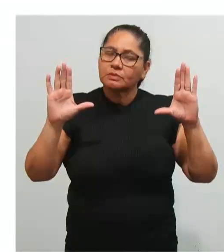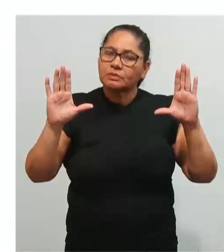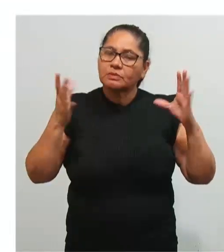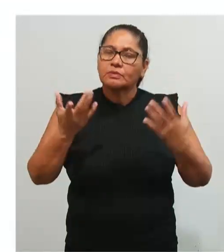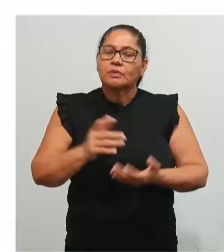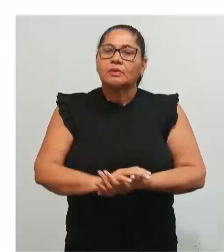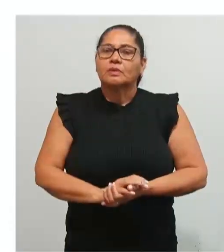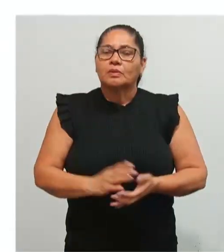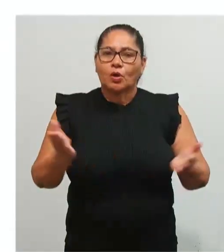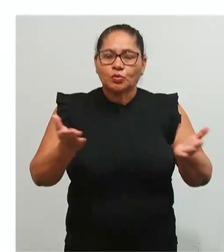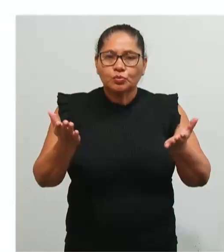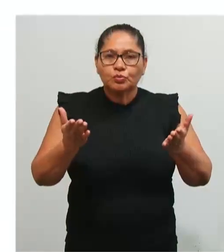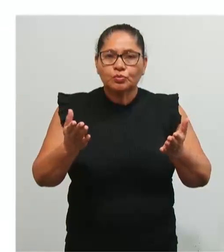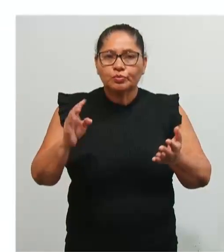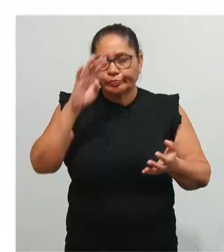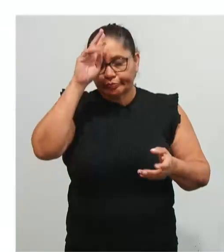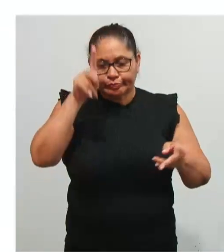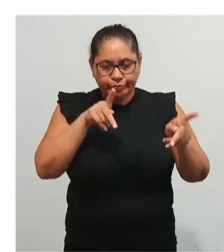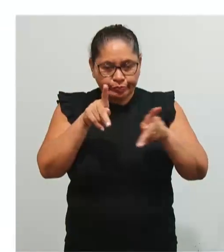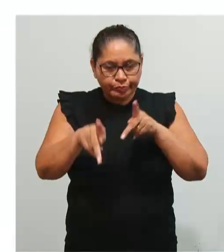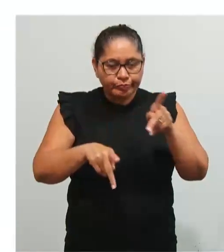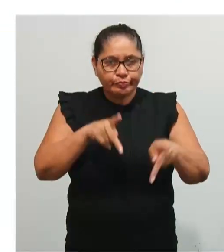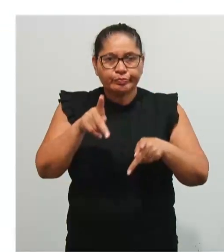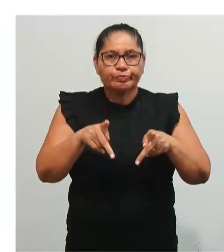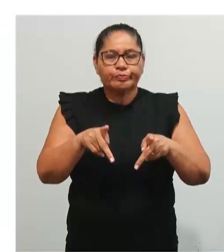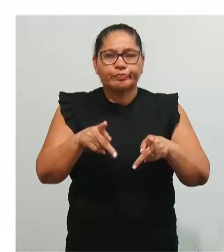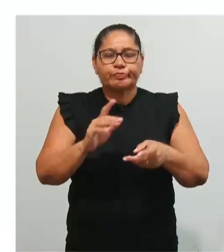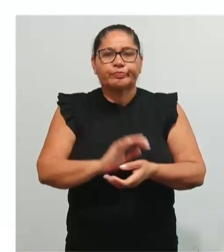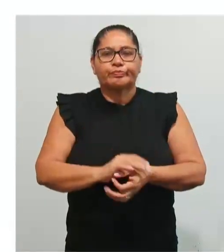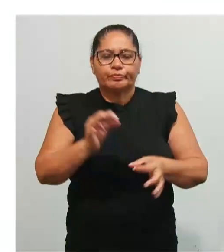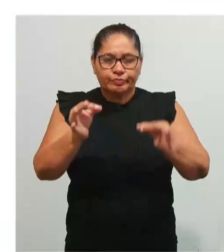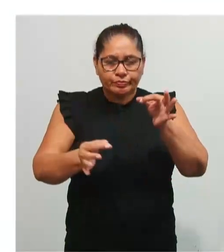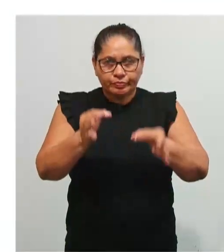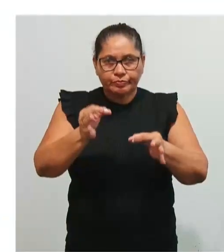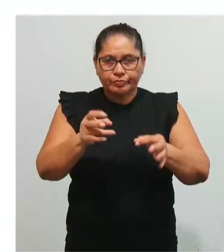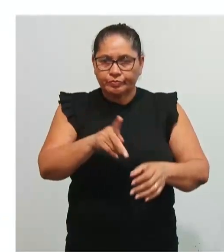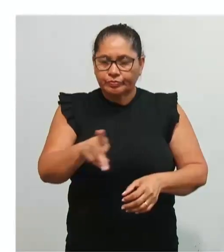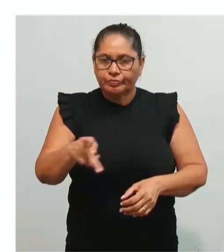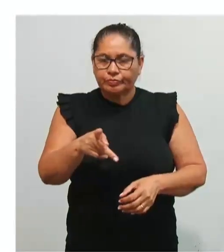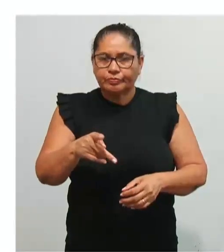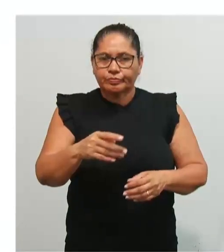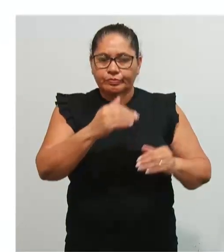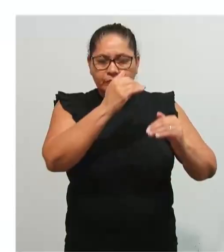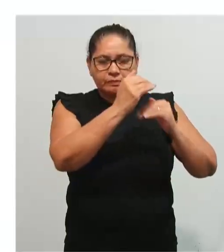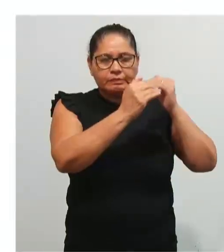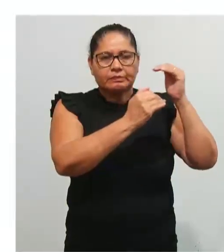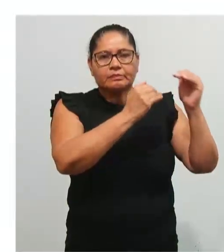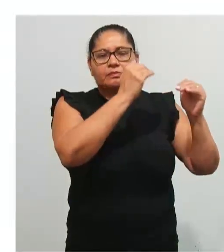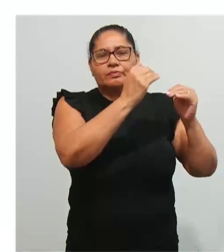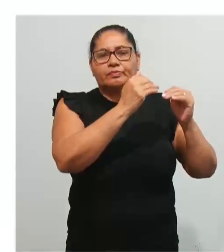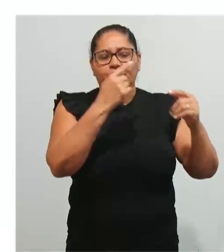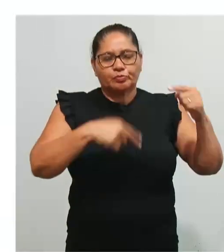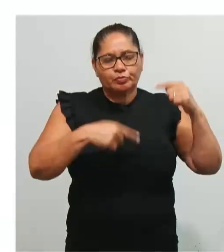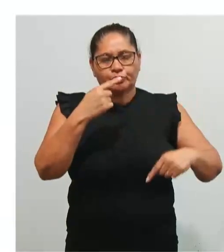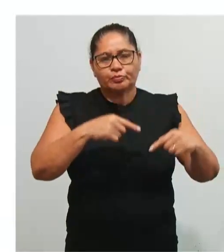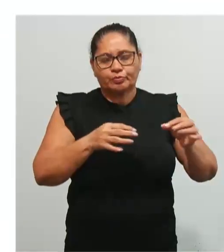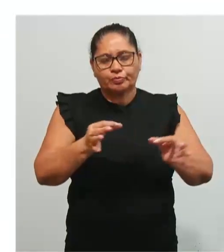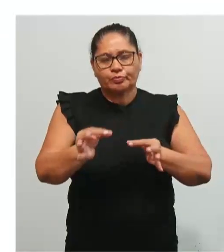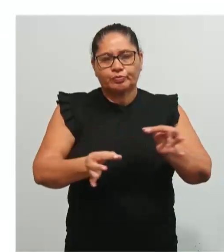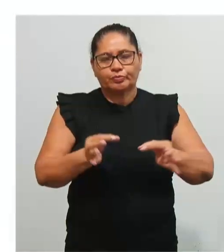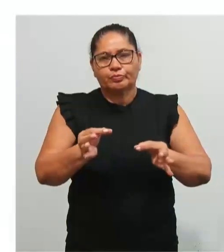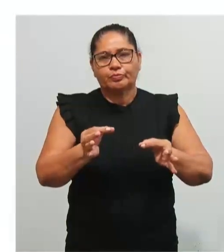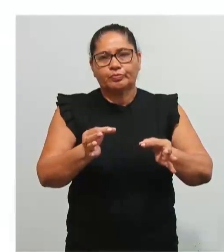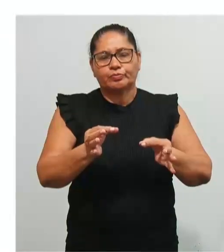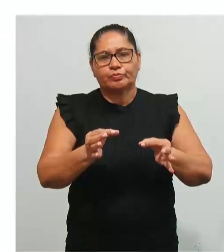mediante incentivo da participação popular e realização de audiências públicas durante os processos de elaboração e discussão dos planos, Lei